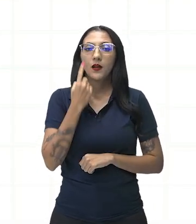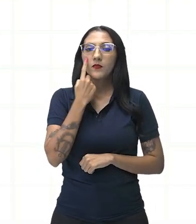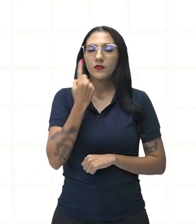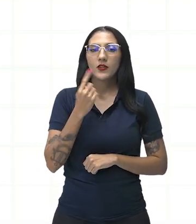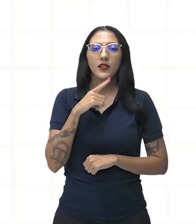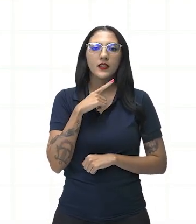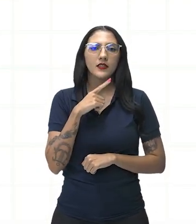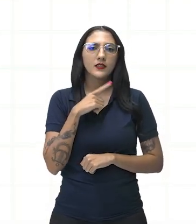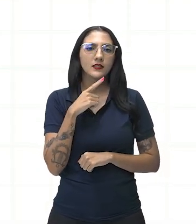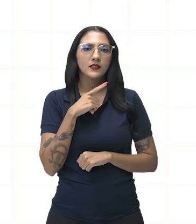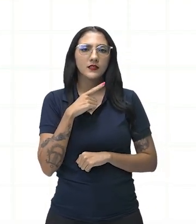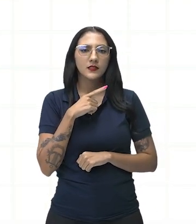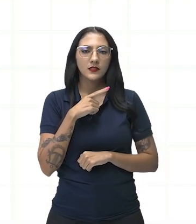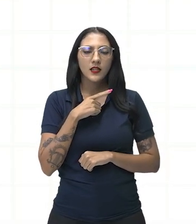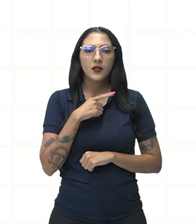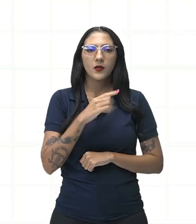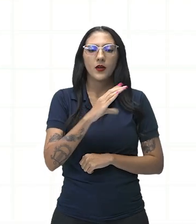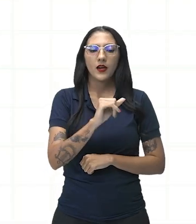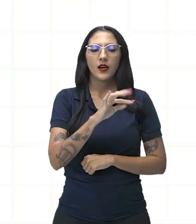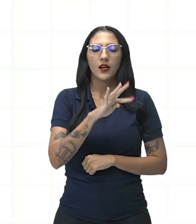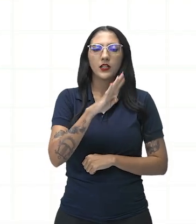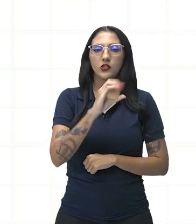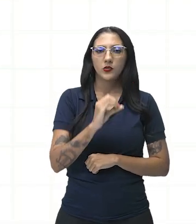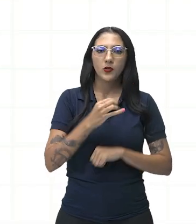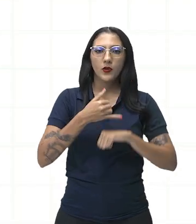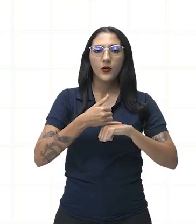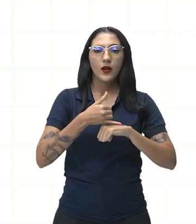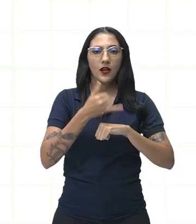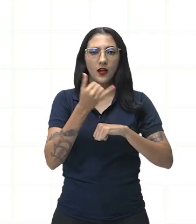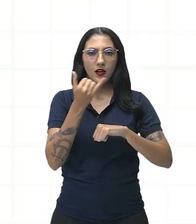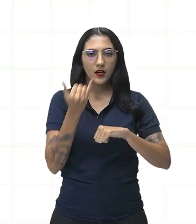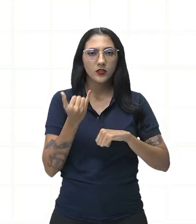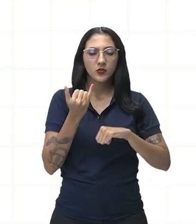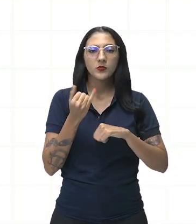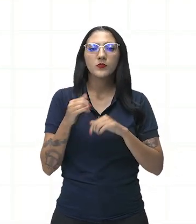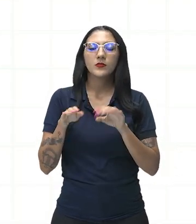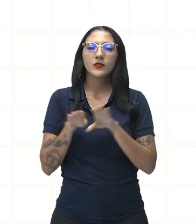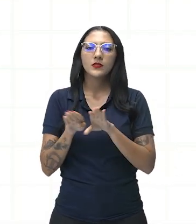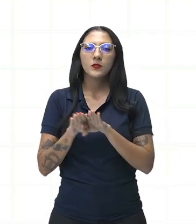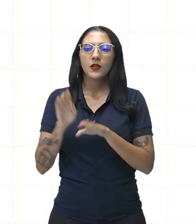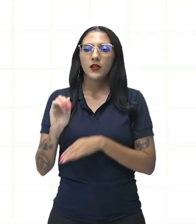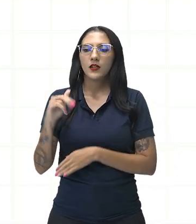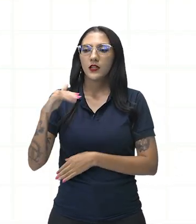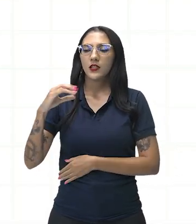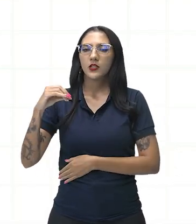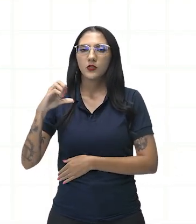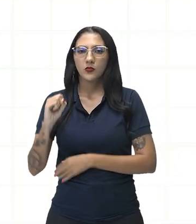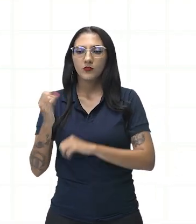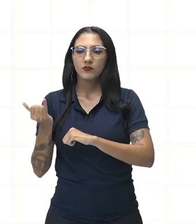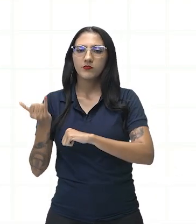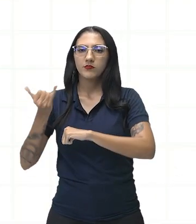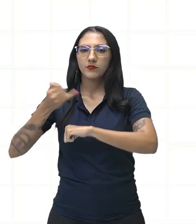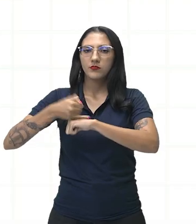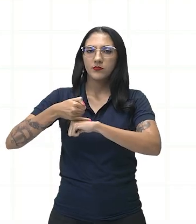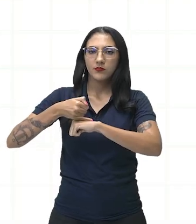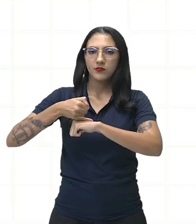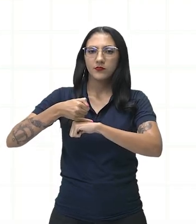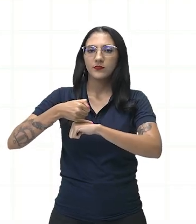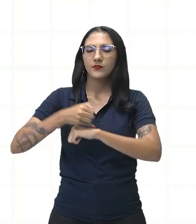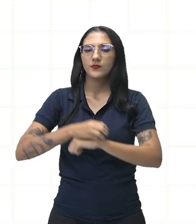carregado positivamente, e também de um ânion, que é quando ele está carregado